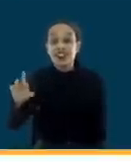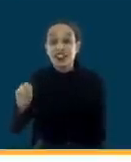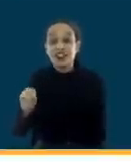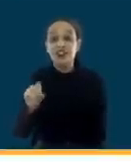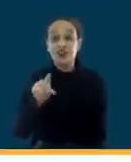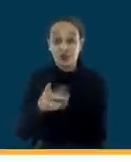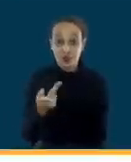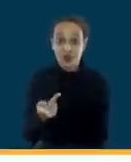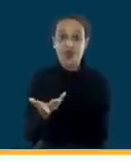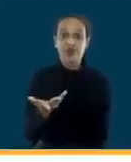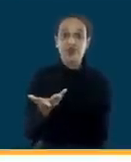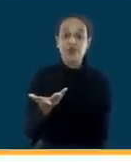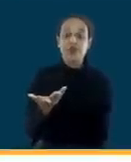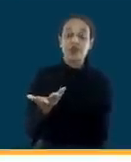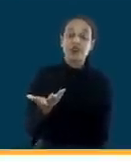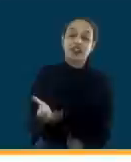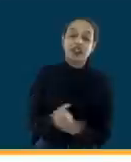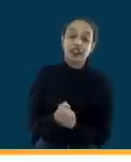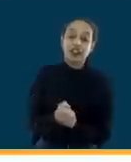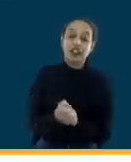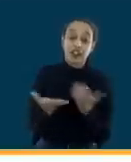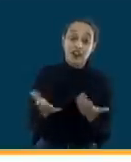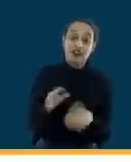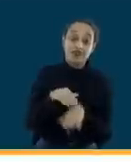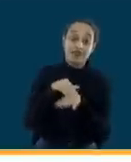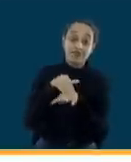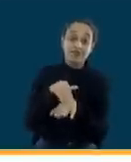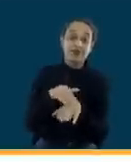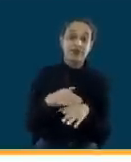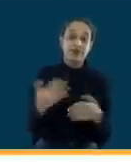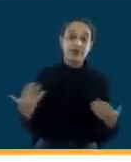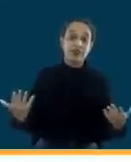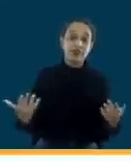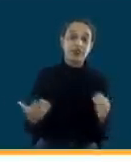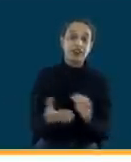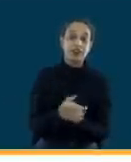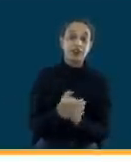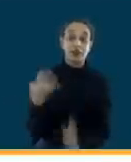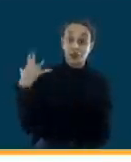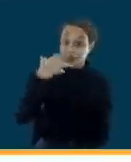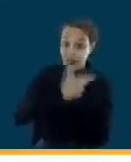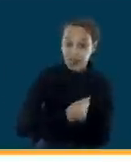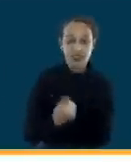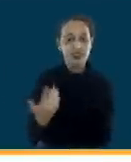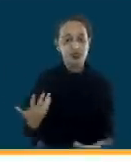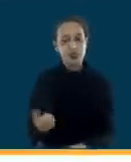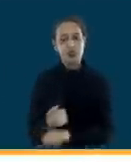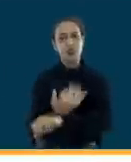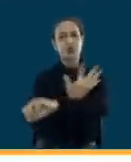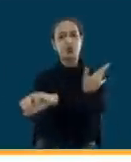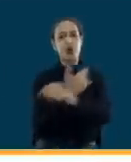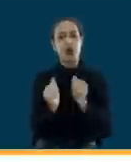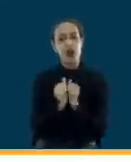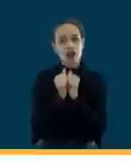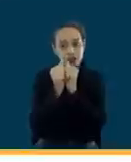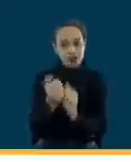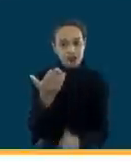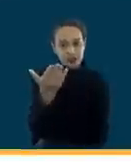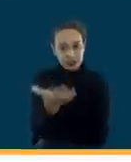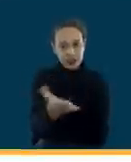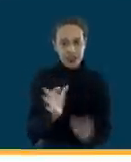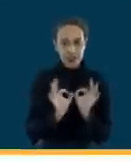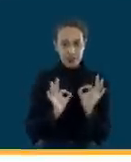de dizer o quanto que é bonito, que é emocionante estar aqui com você nessa construção, lembrar